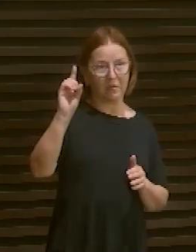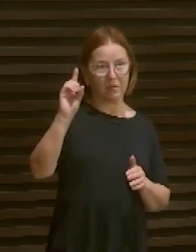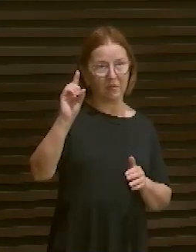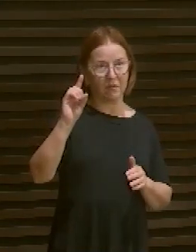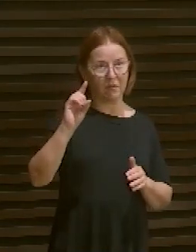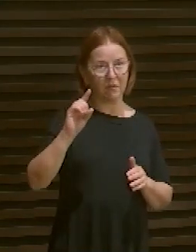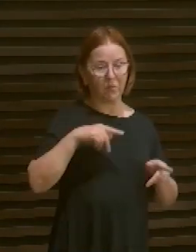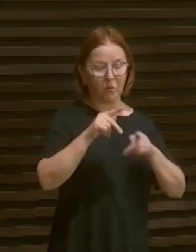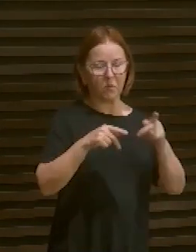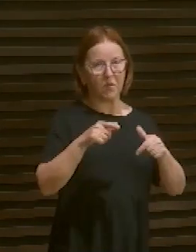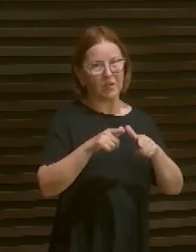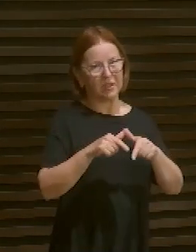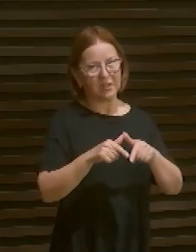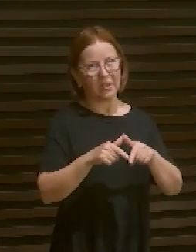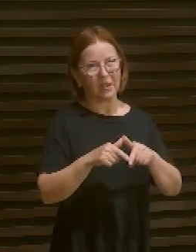prova.